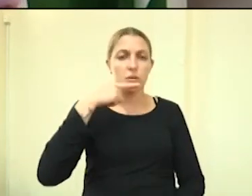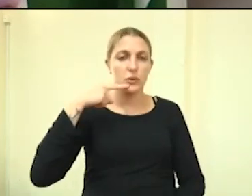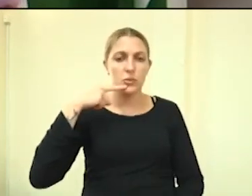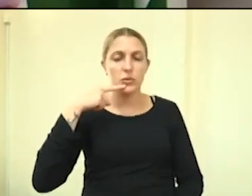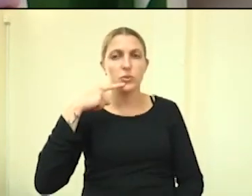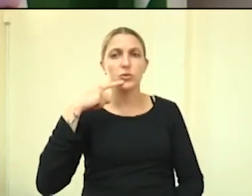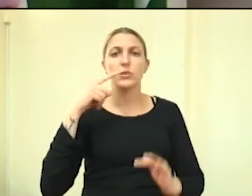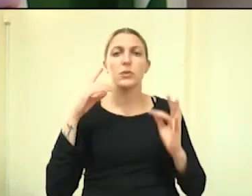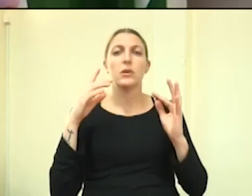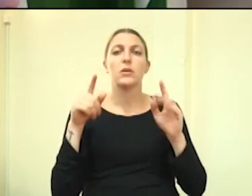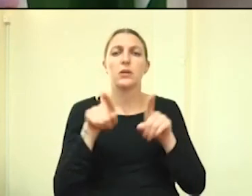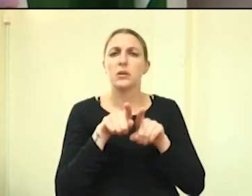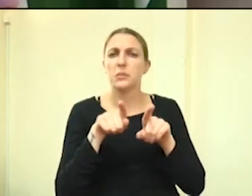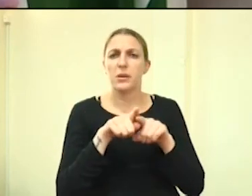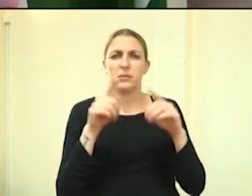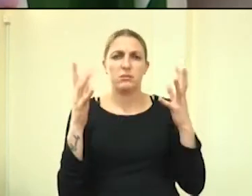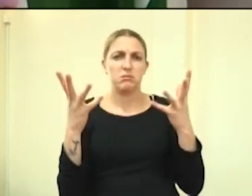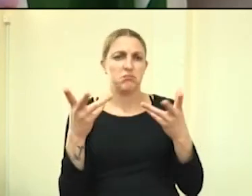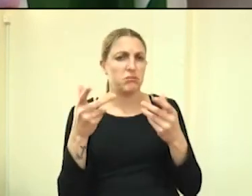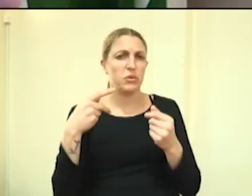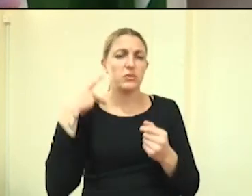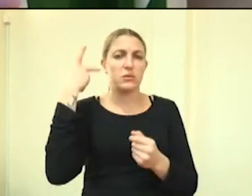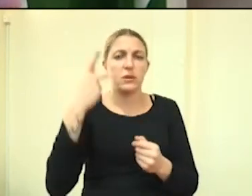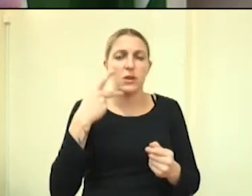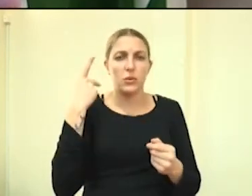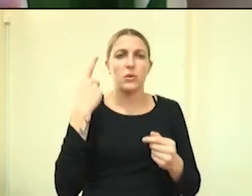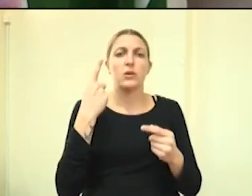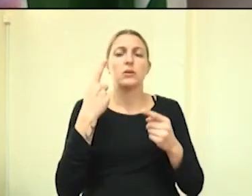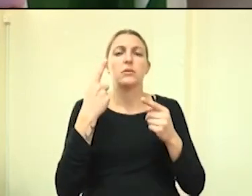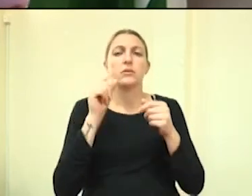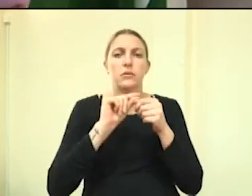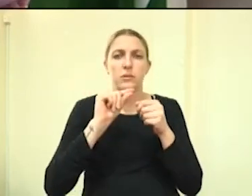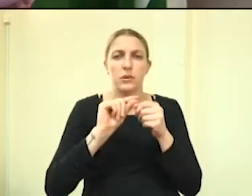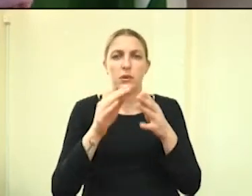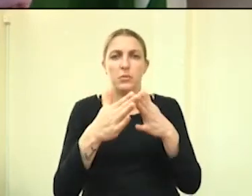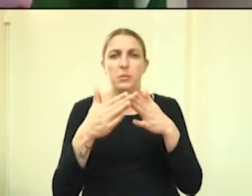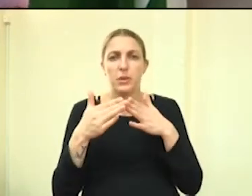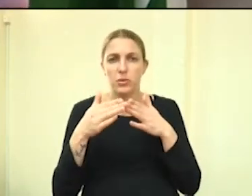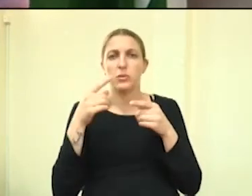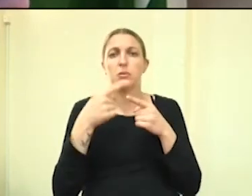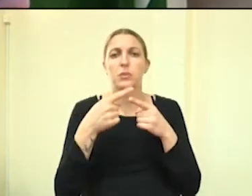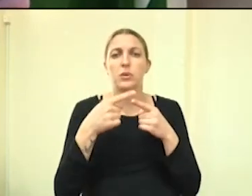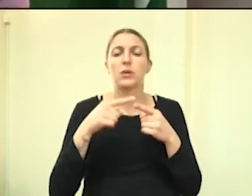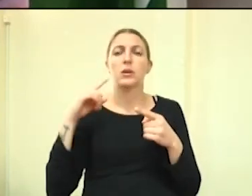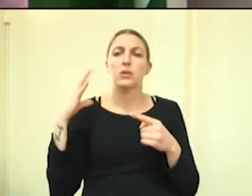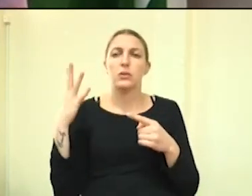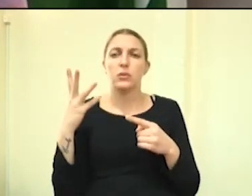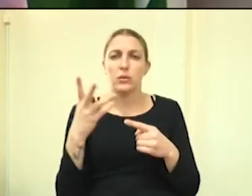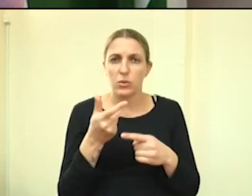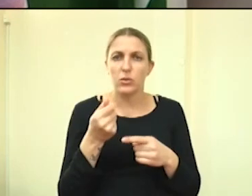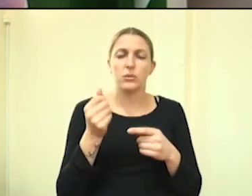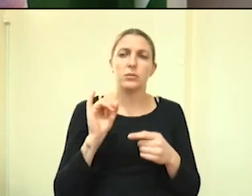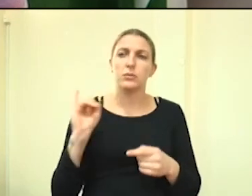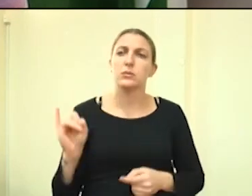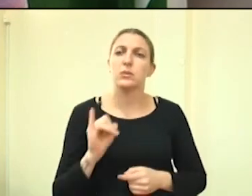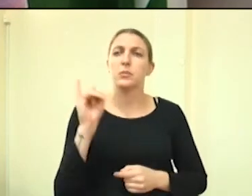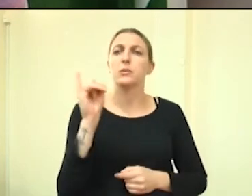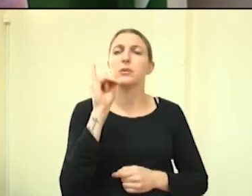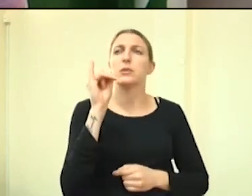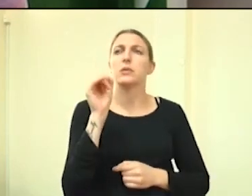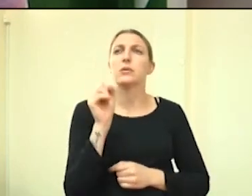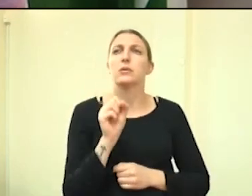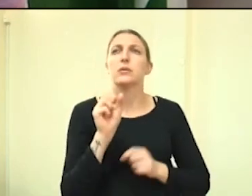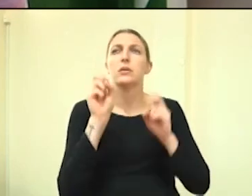com os pedidos, que todos são importantes para a comunidade. Mas com relação a esse da instalação, pedido